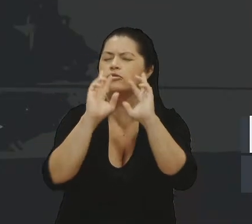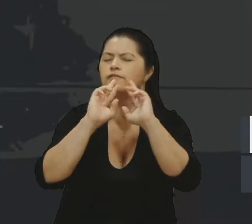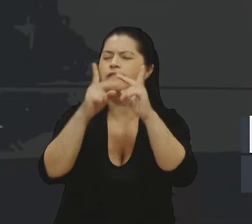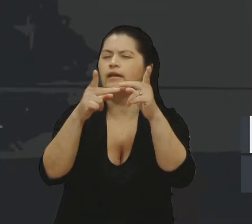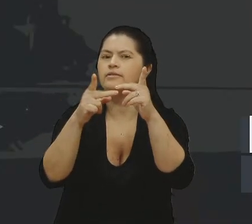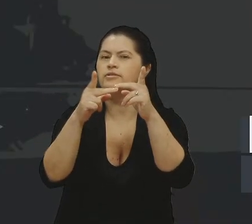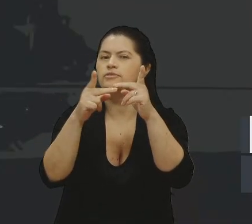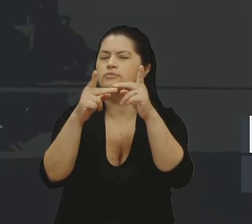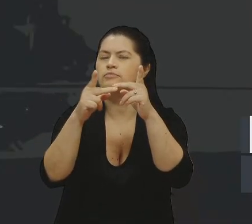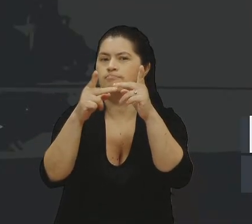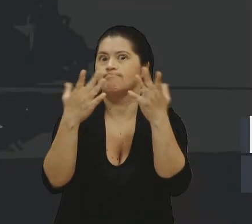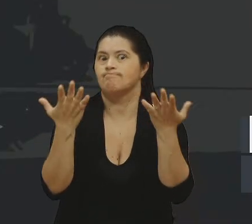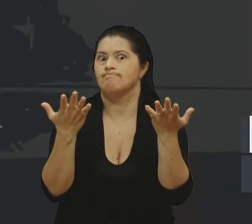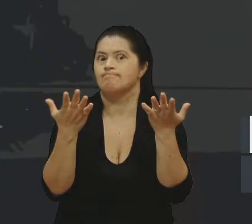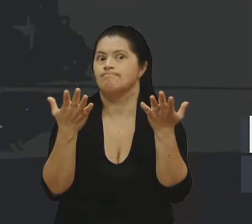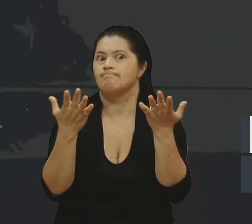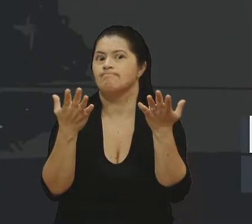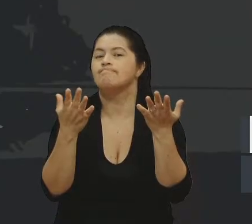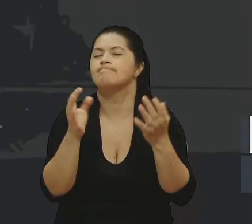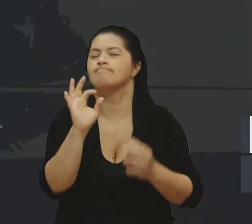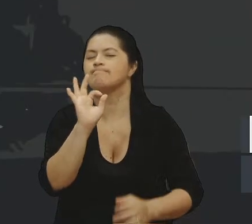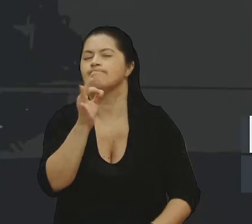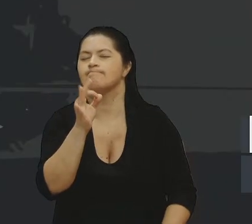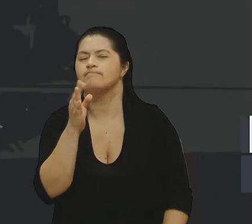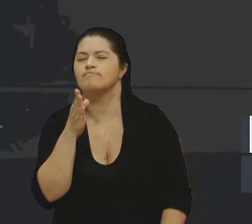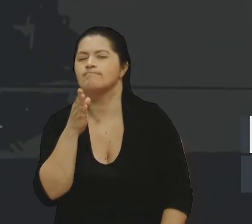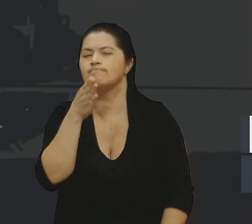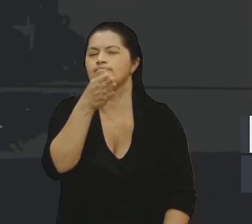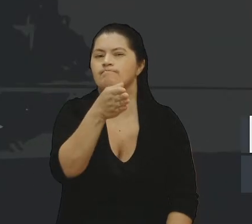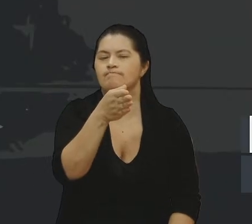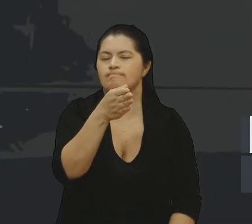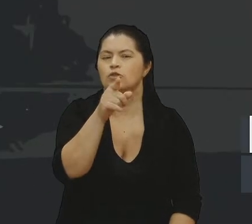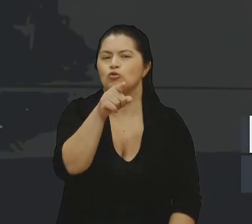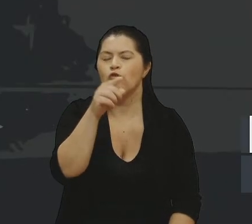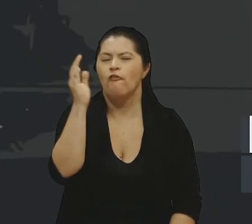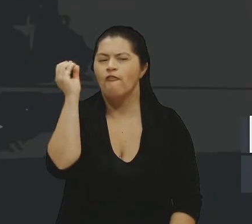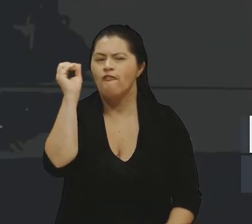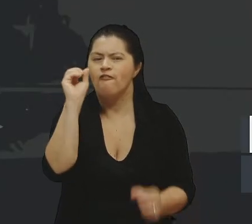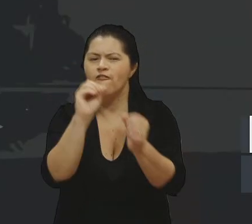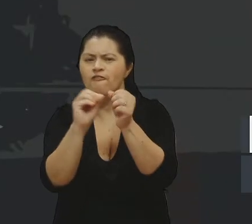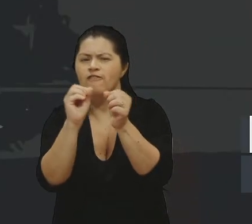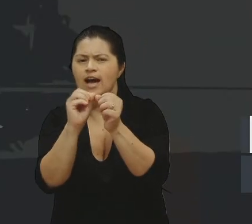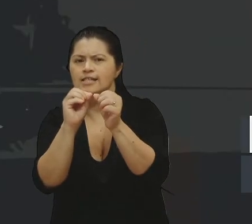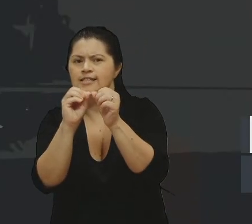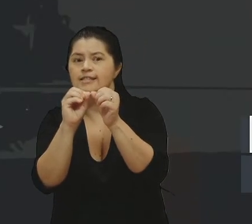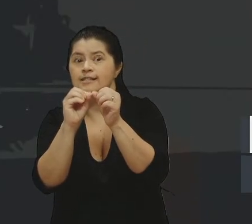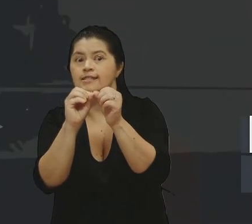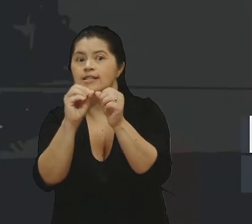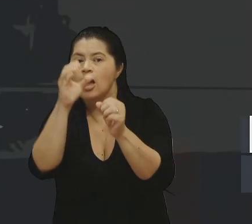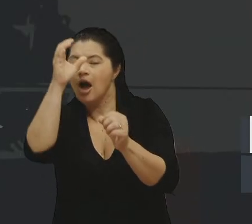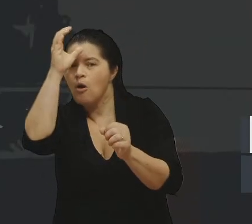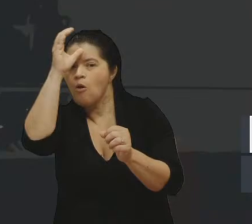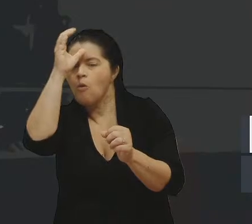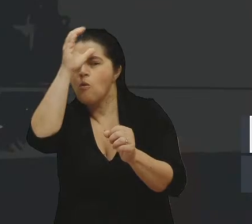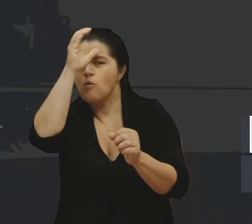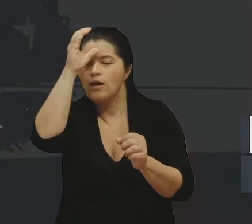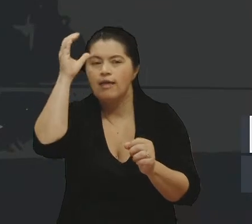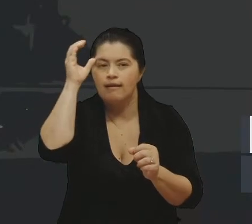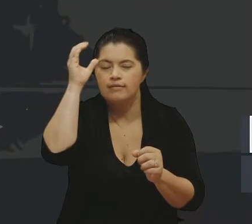de, faz sentido. É quando você faz isso na cabeça do cliente. O cliente te escuta falar, ele vê a tua oferta e ele diz